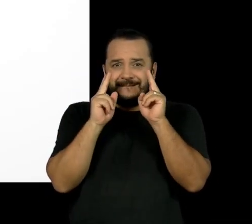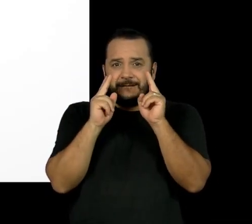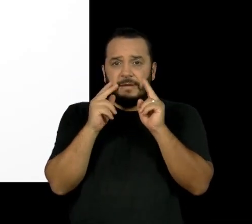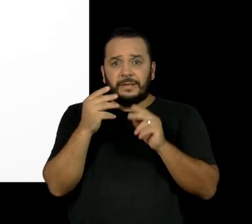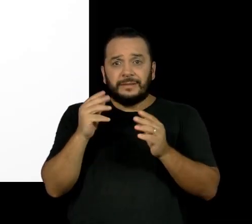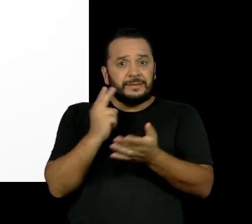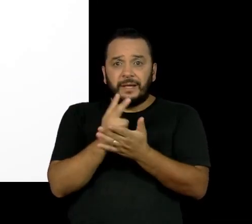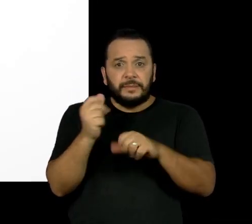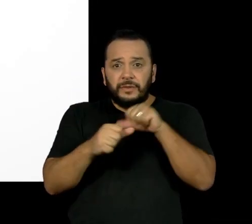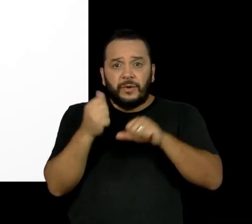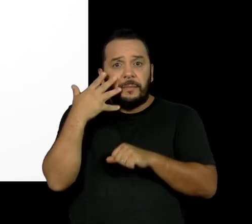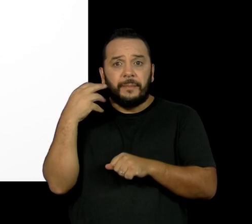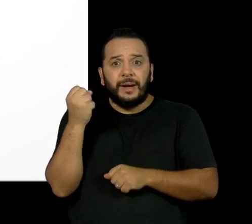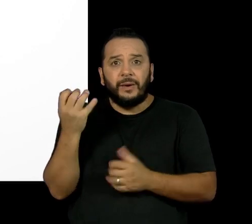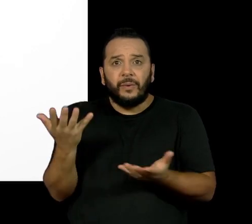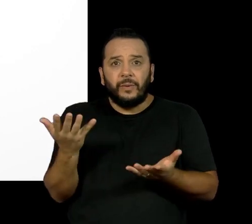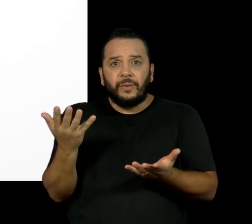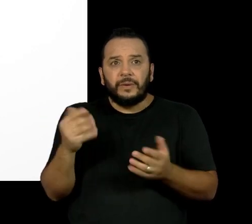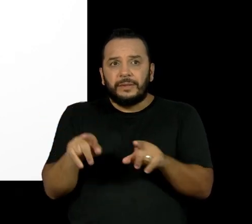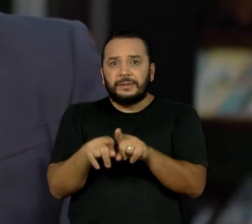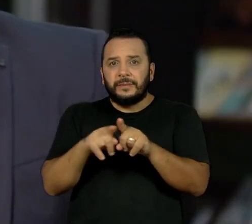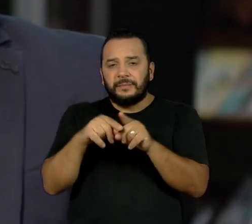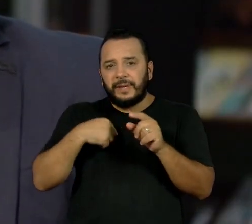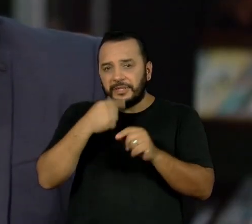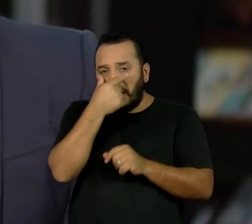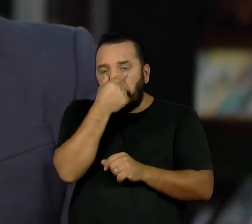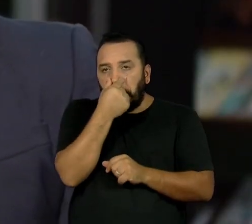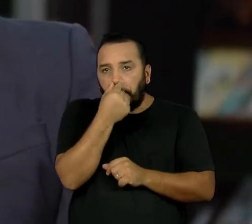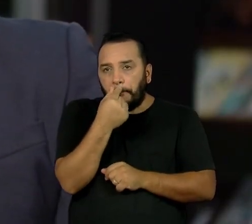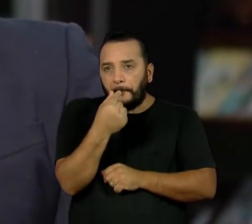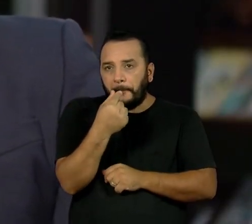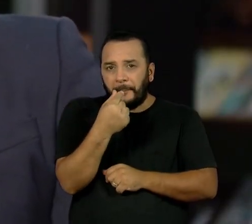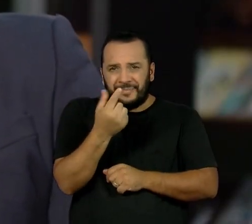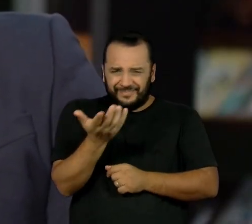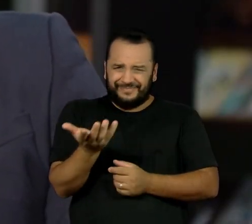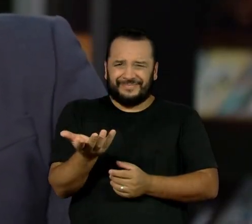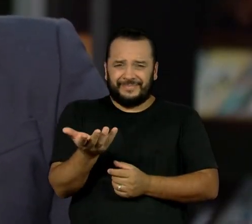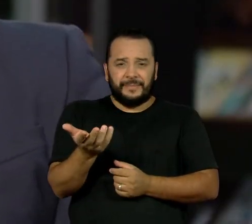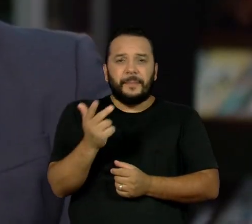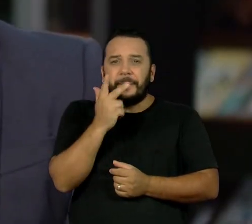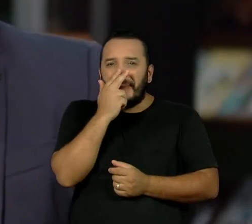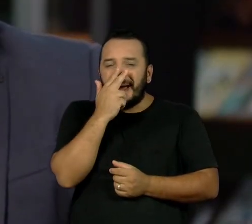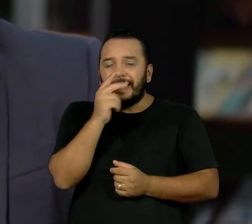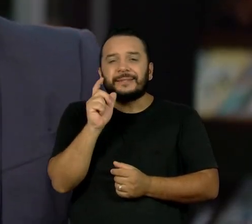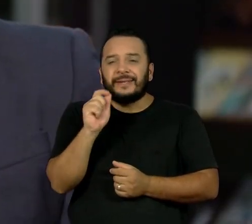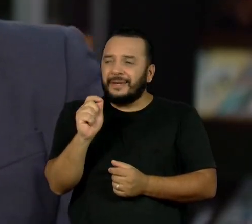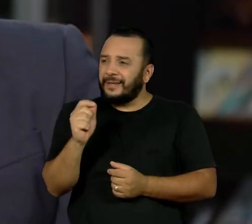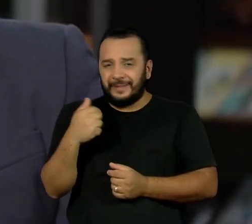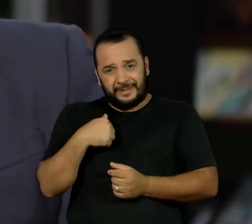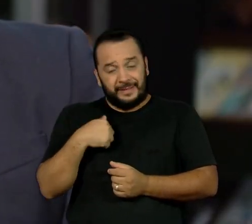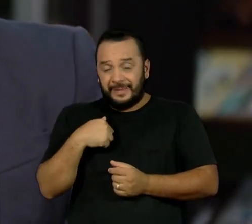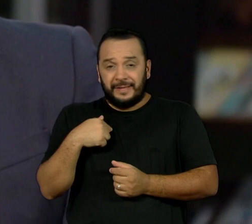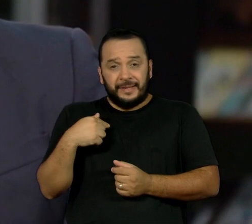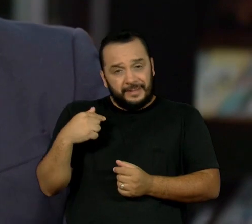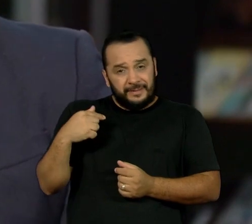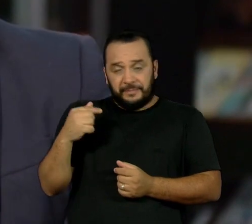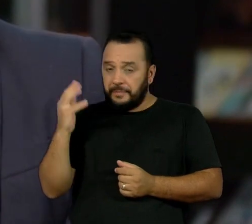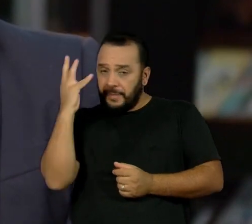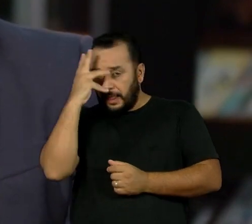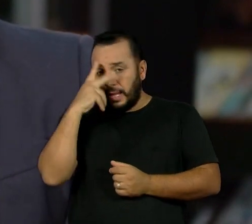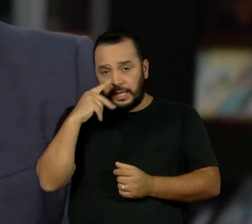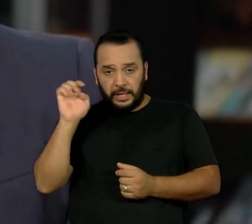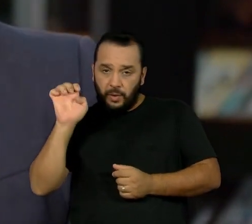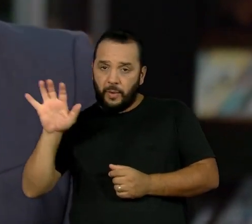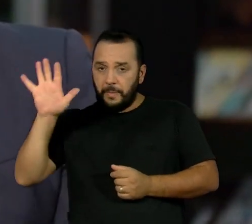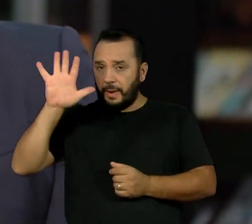embranquecem as pessoas, afinam o nariz, então tentam transformar as pessoas numa beleza europeia, numa beleza